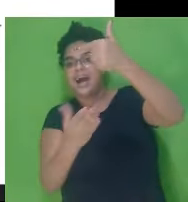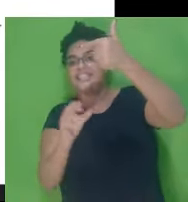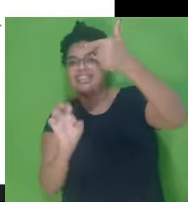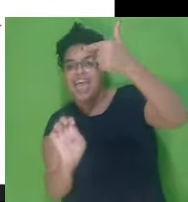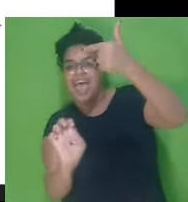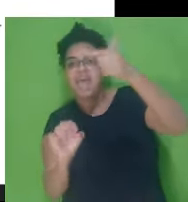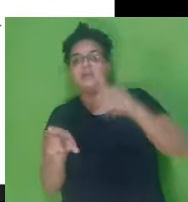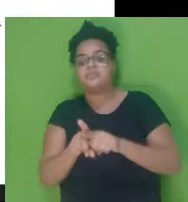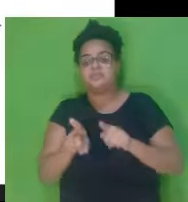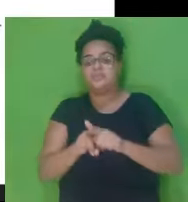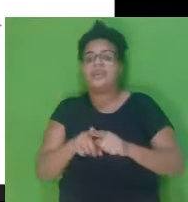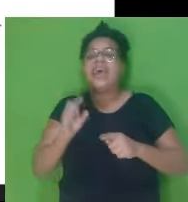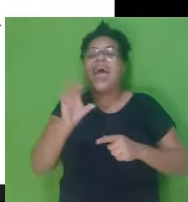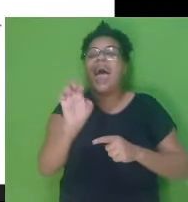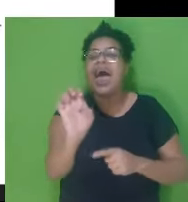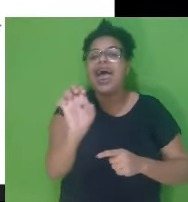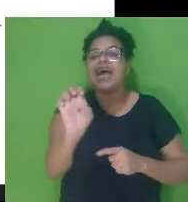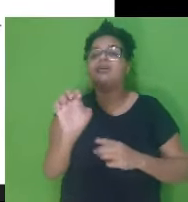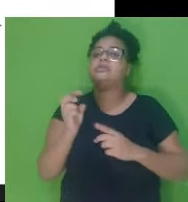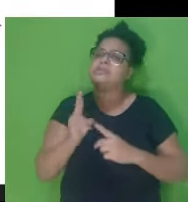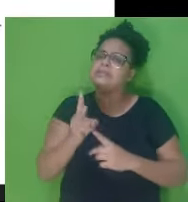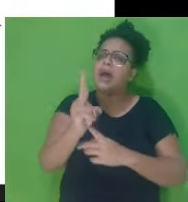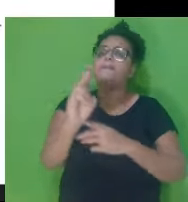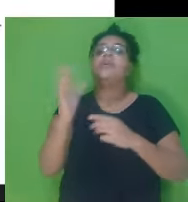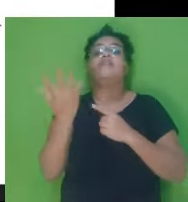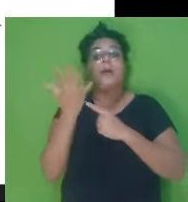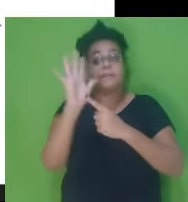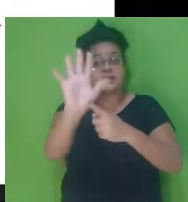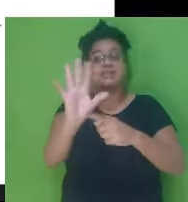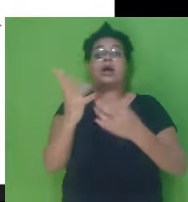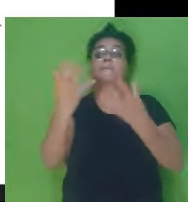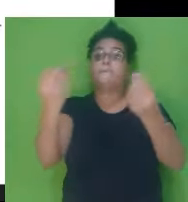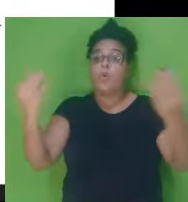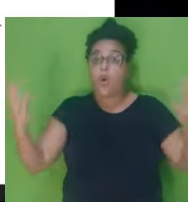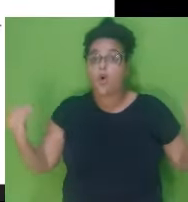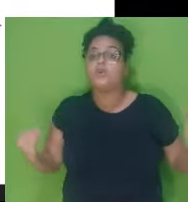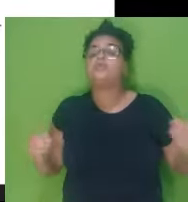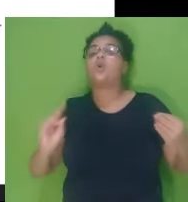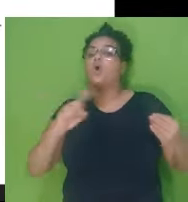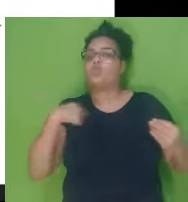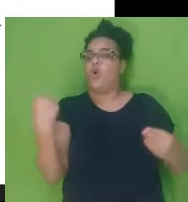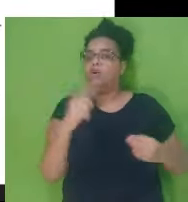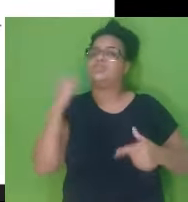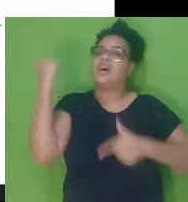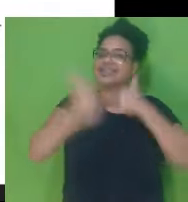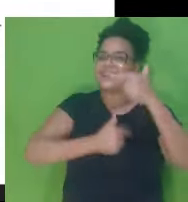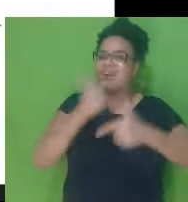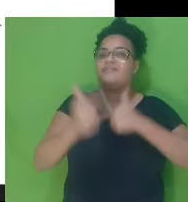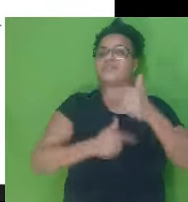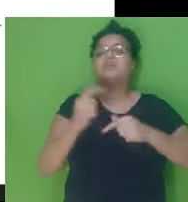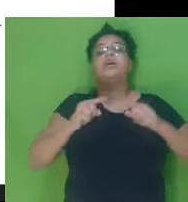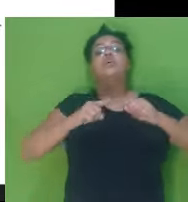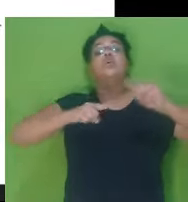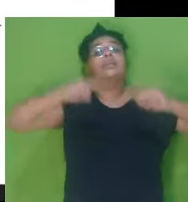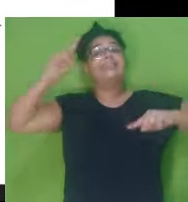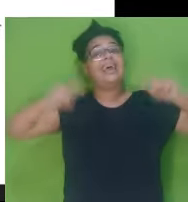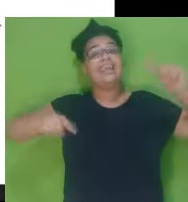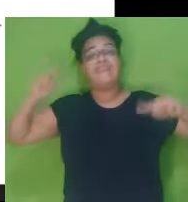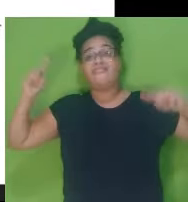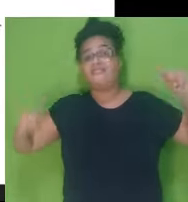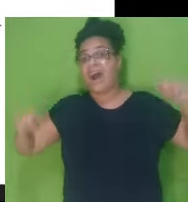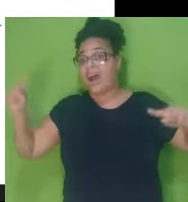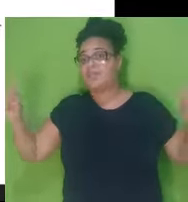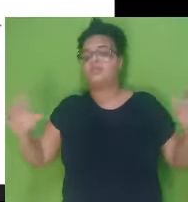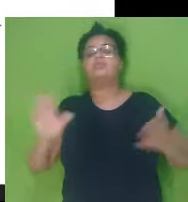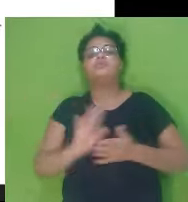contas, né, com esse número E, elas vão aparecer bastante quando a gente estiver trabalhando com derivadas, né?